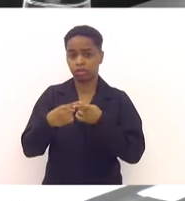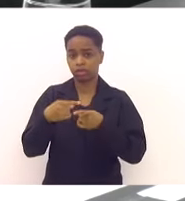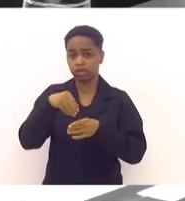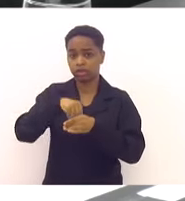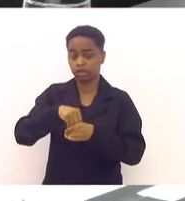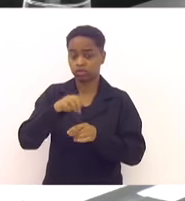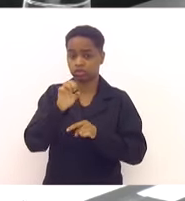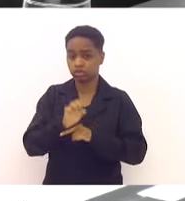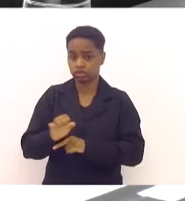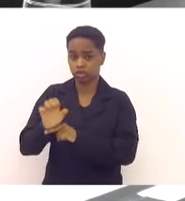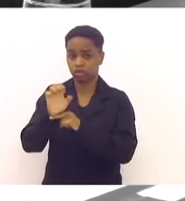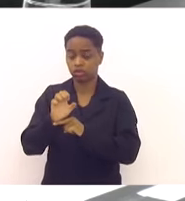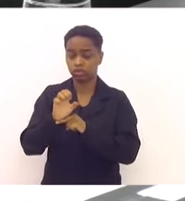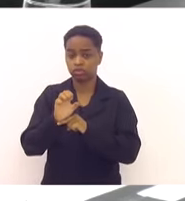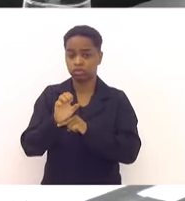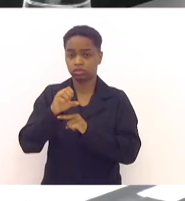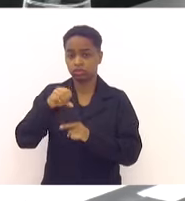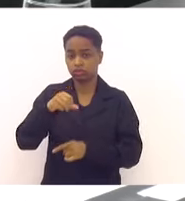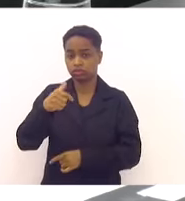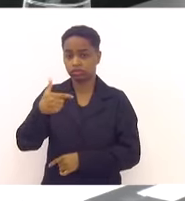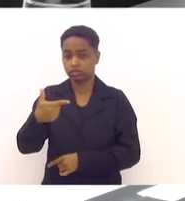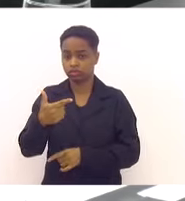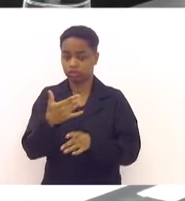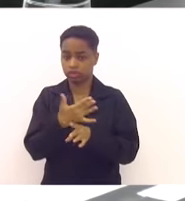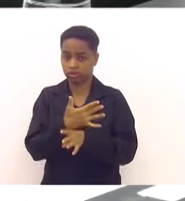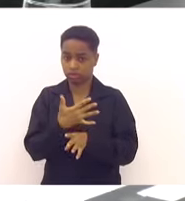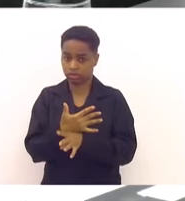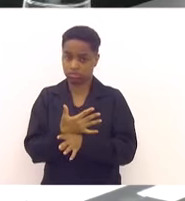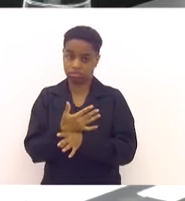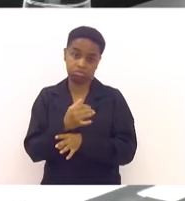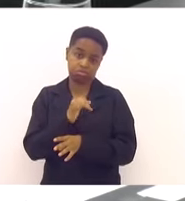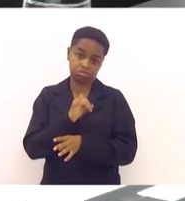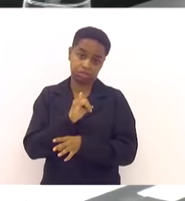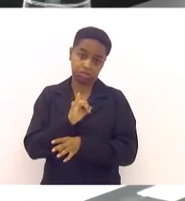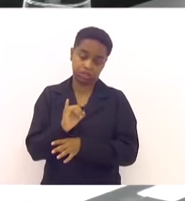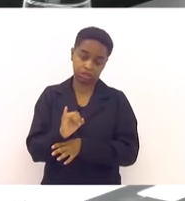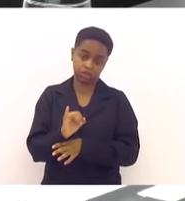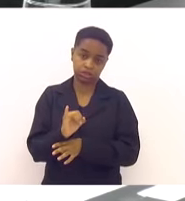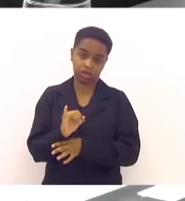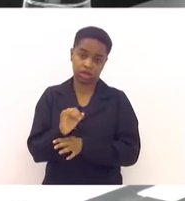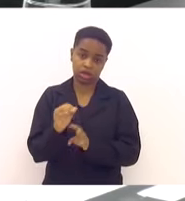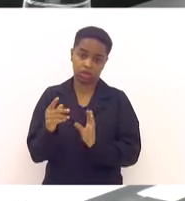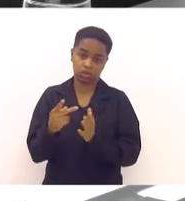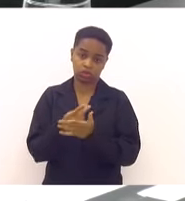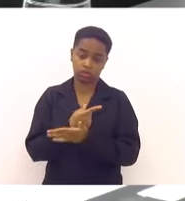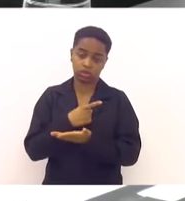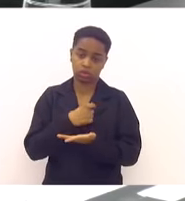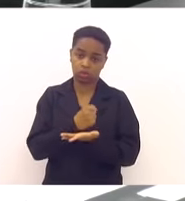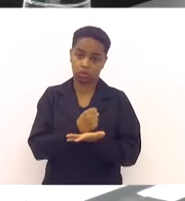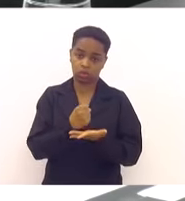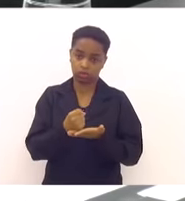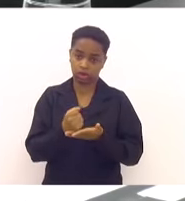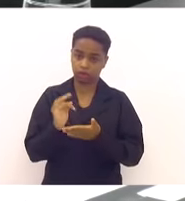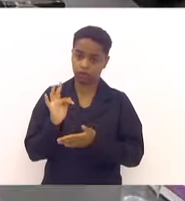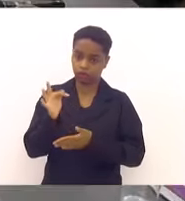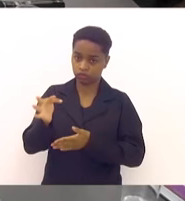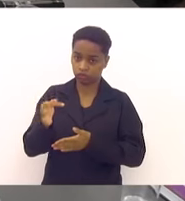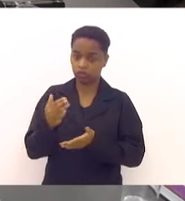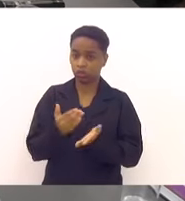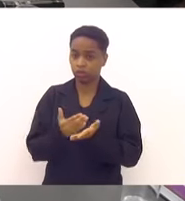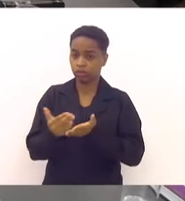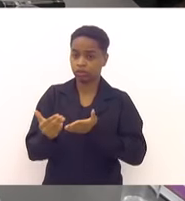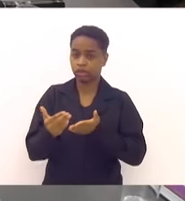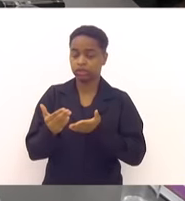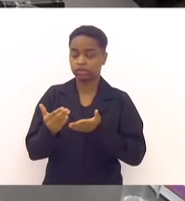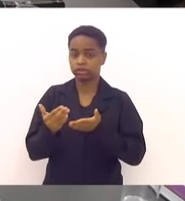inteiro, nos 92 municípios, por ocasião da celebração dos referidos convênios e contratos, eles passem a adotar aquilo que a